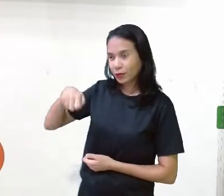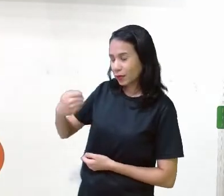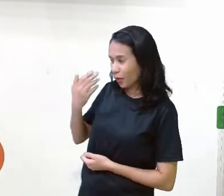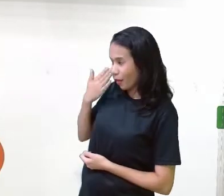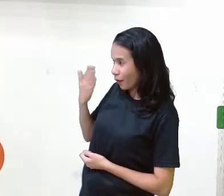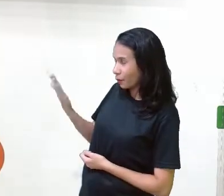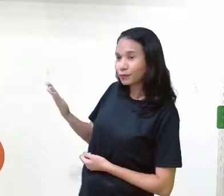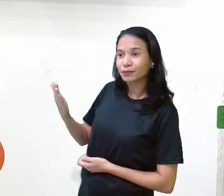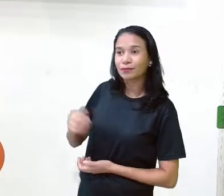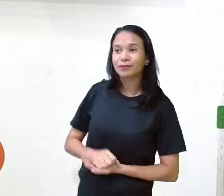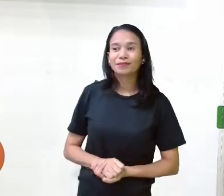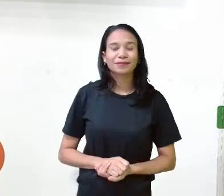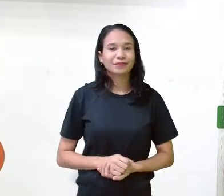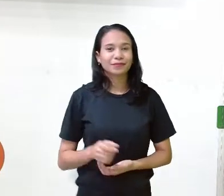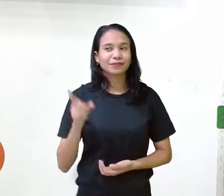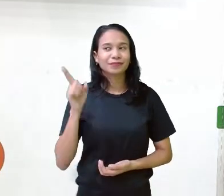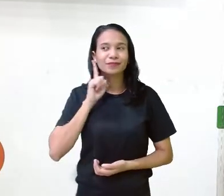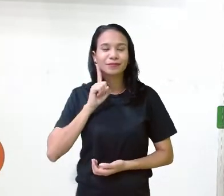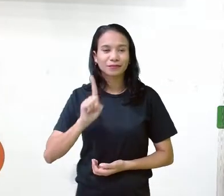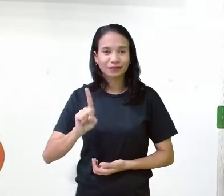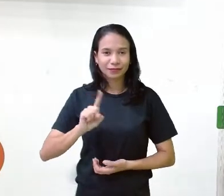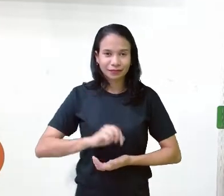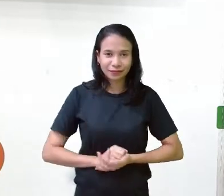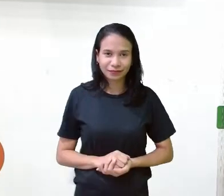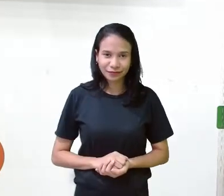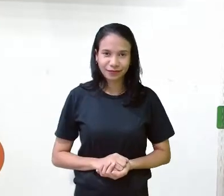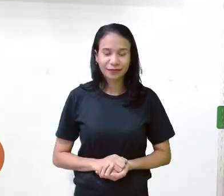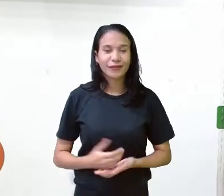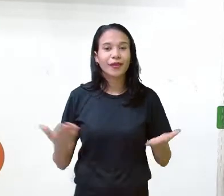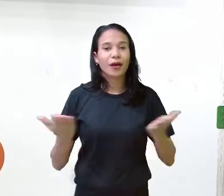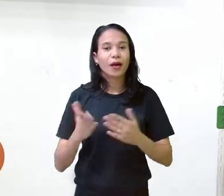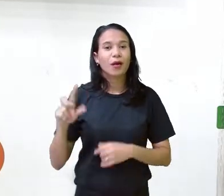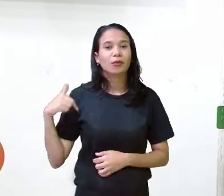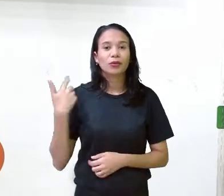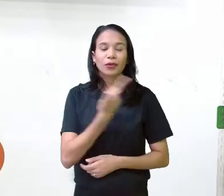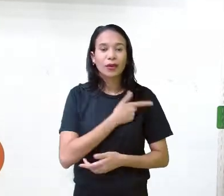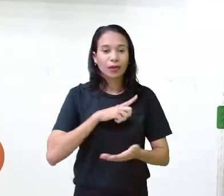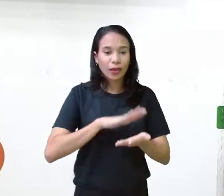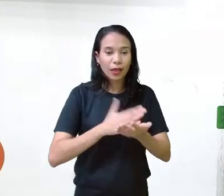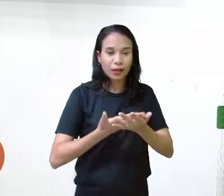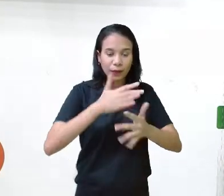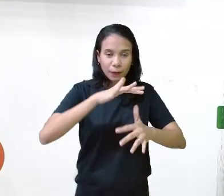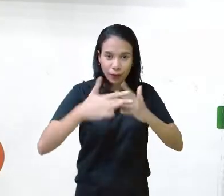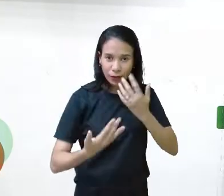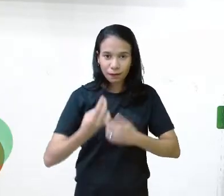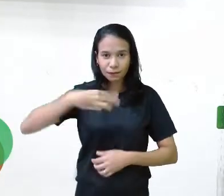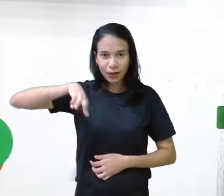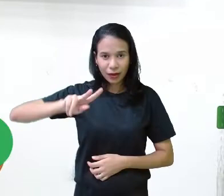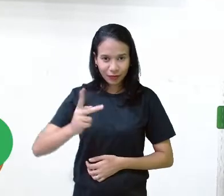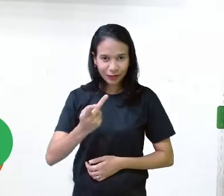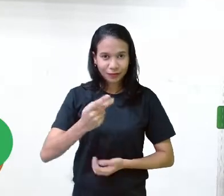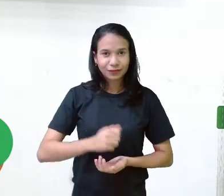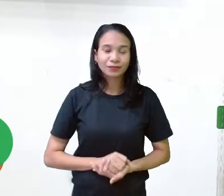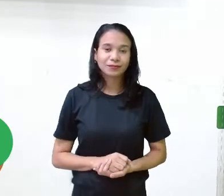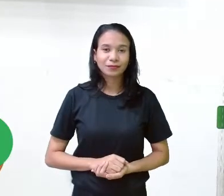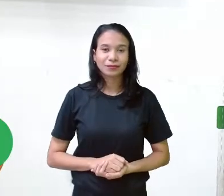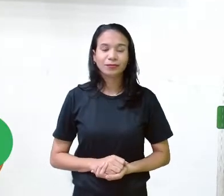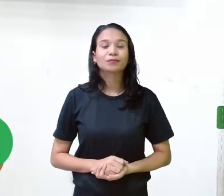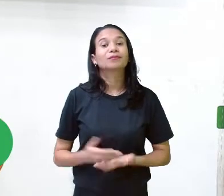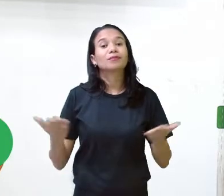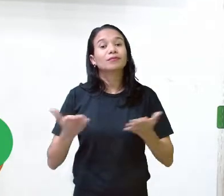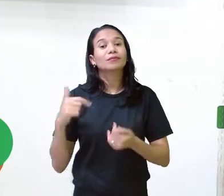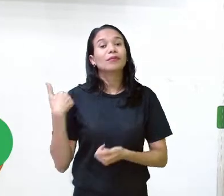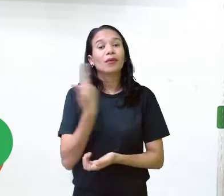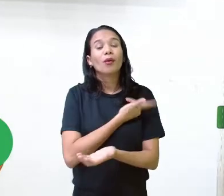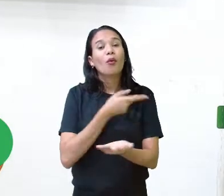professora Ivânia França e este é o meu sinal. Estamos com a intérprete de Libras, Maria Helena. Vamos